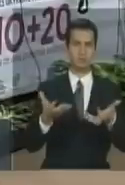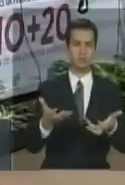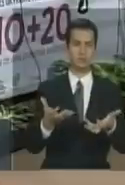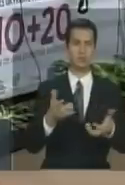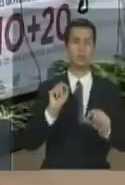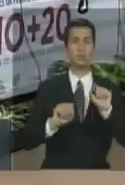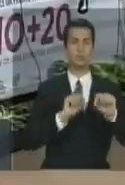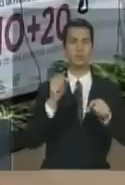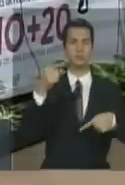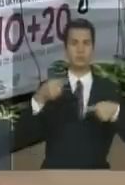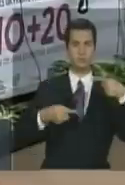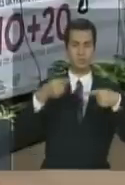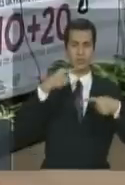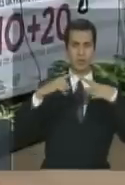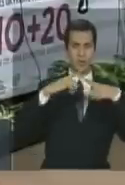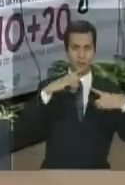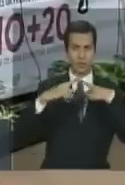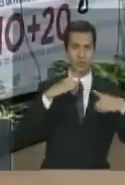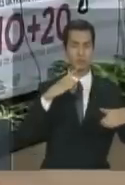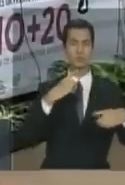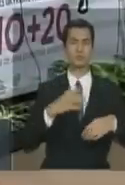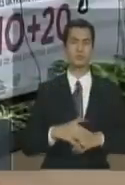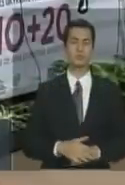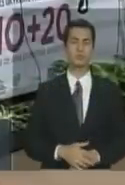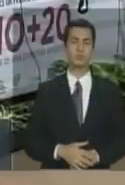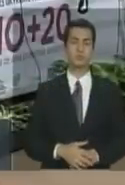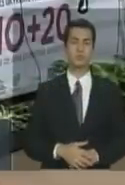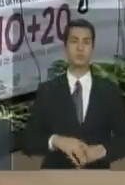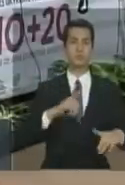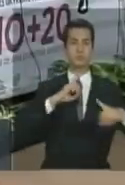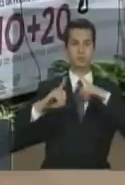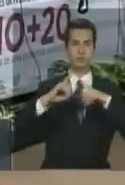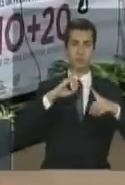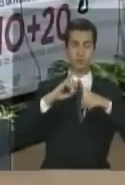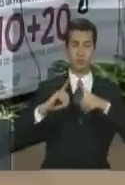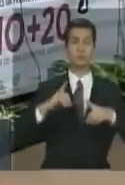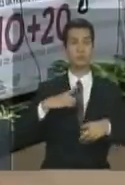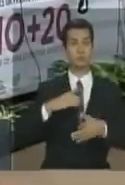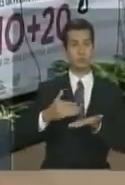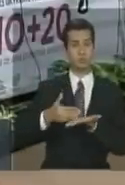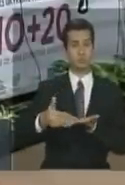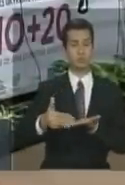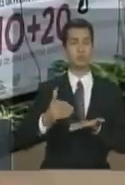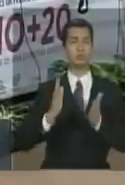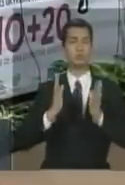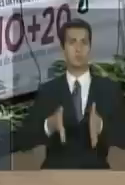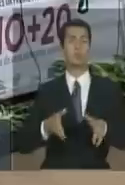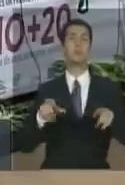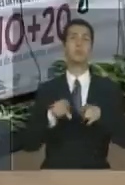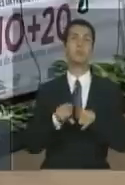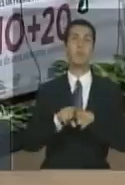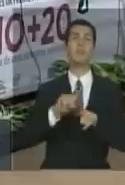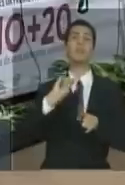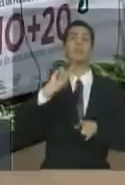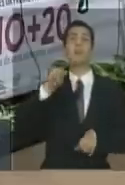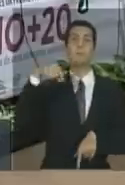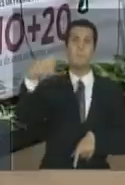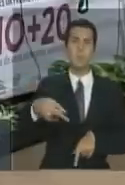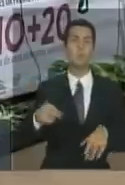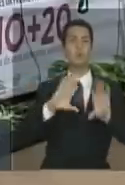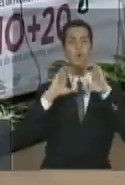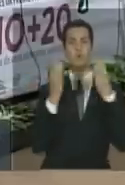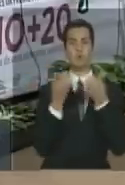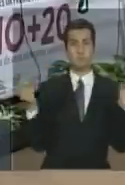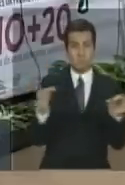dos diálogos, não só os diálogos enquanto eles estão acontecendo, quando acontecerem, mas o pós-Rio Mais 20, para a construção de